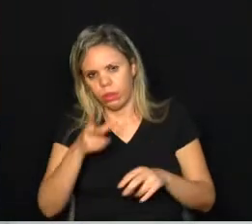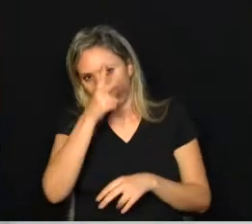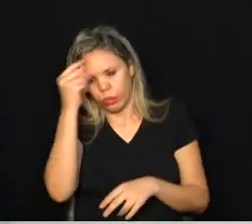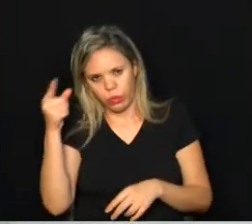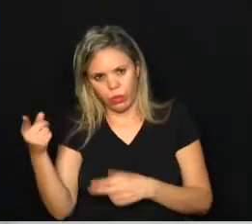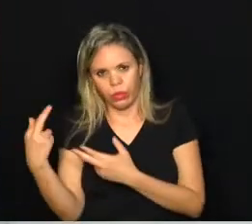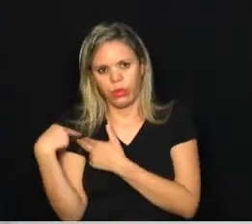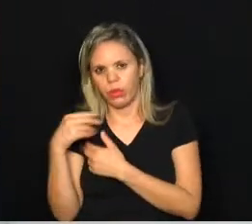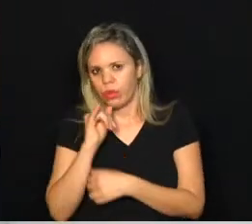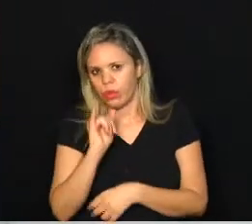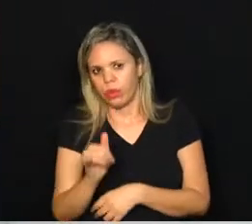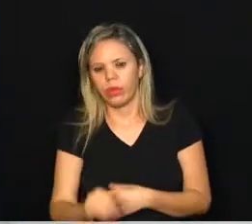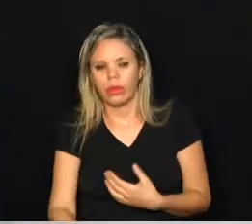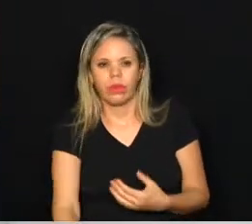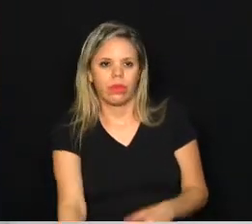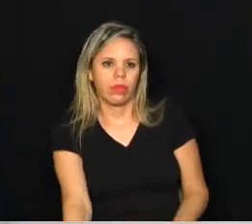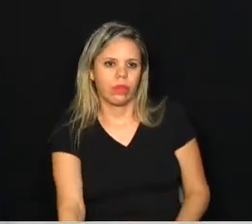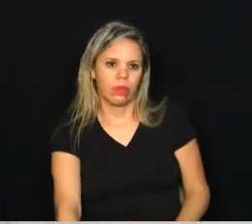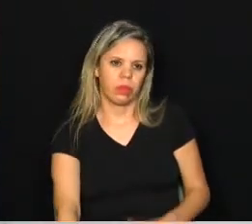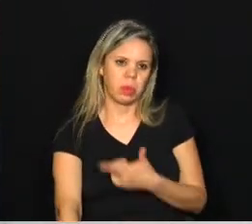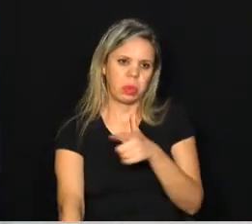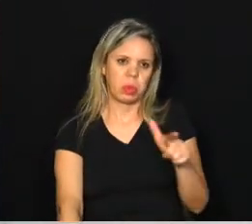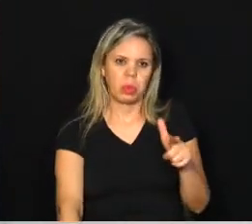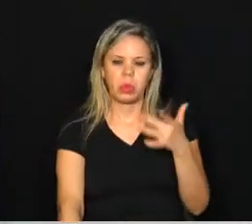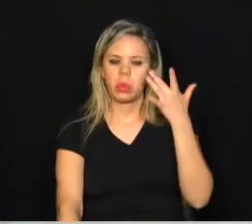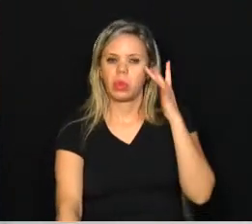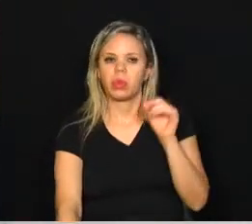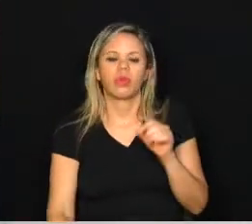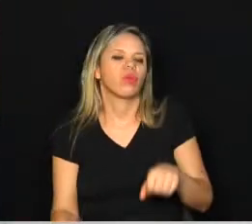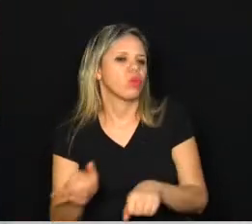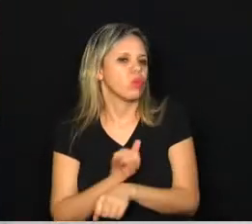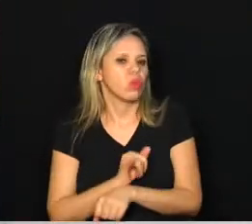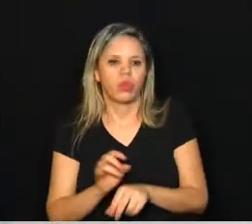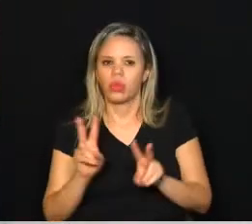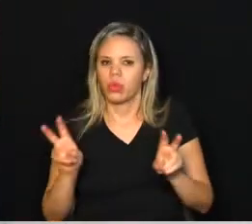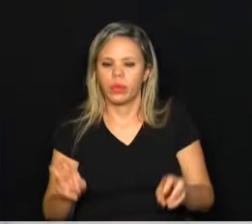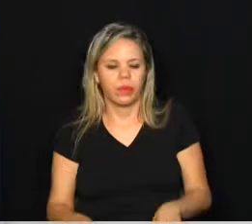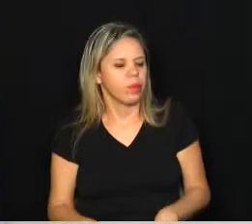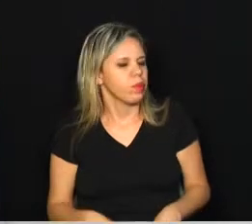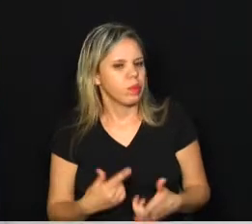deve falar. Eu não tenho uma estratégia sobre isso,